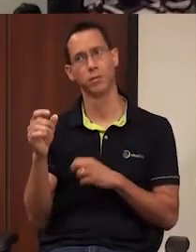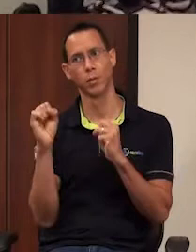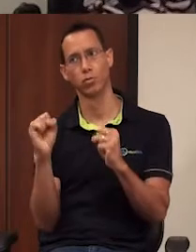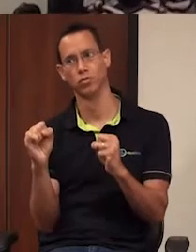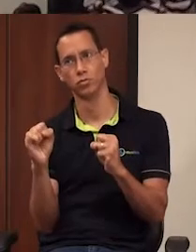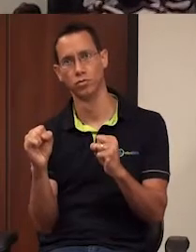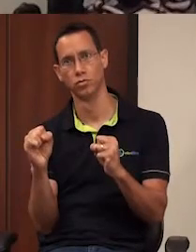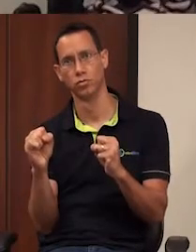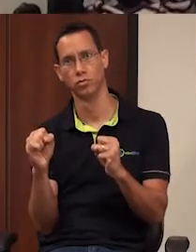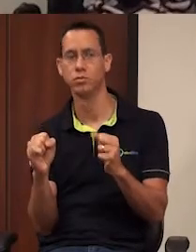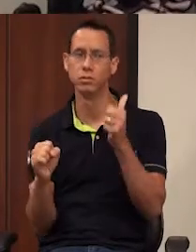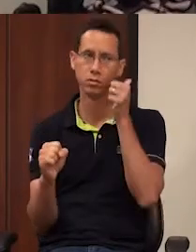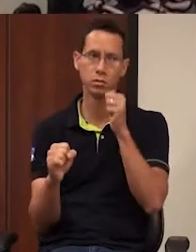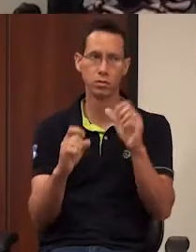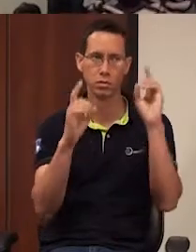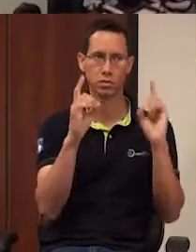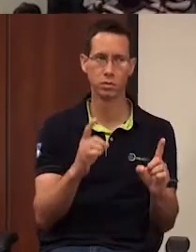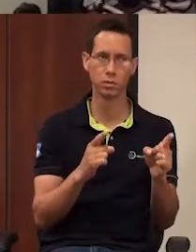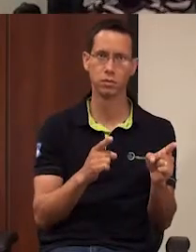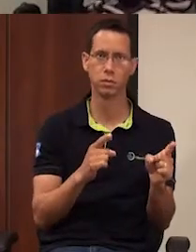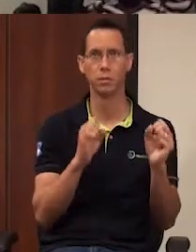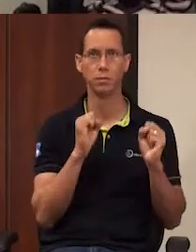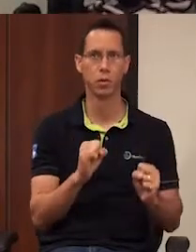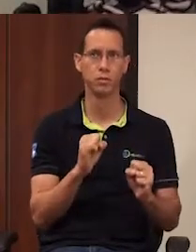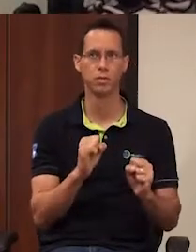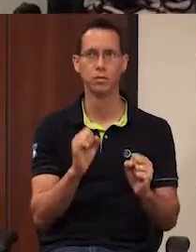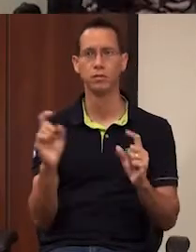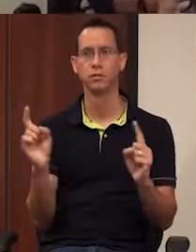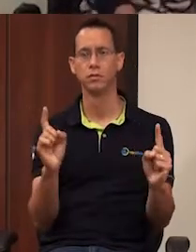pode. Ou uma moça, mas ela pode. Então,